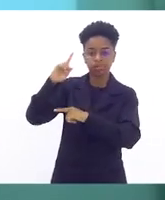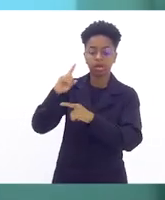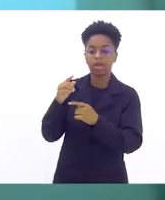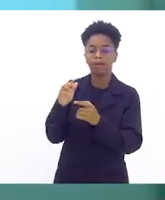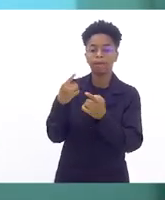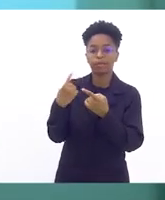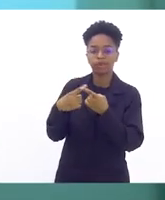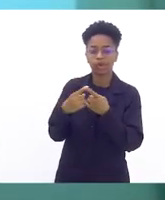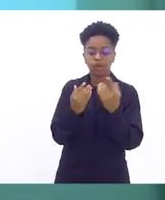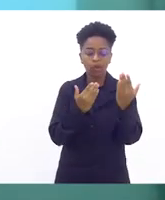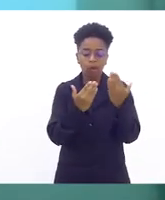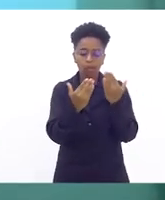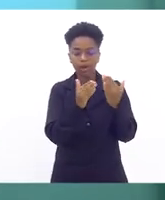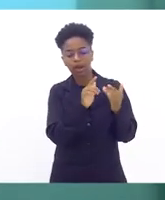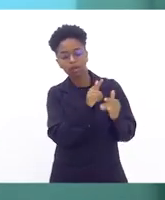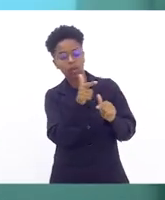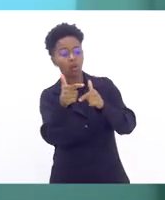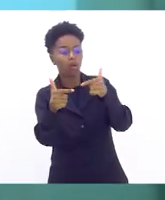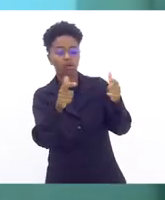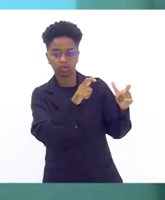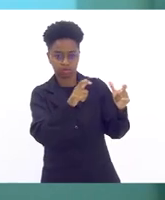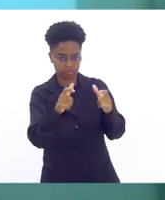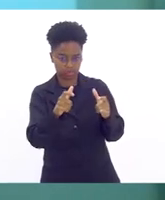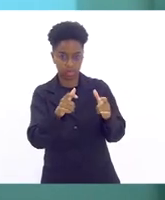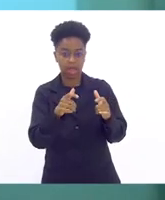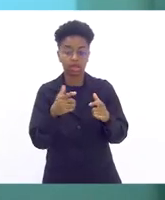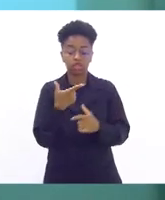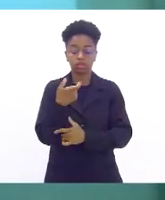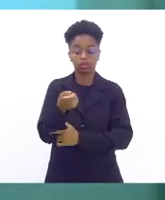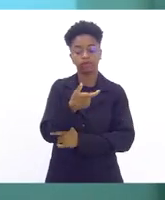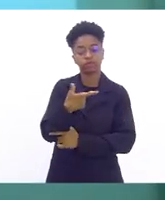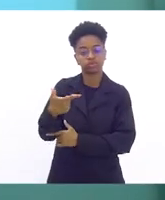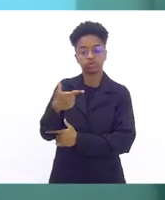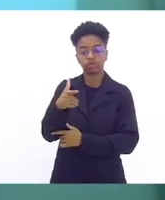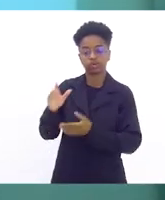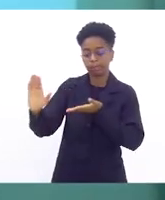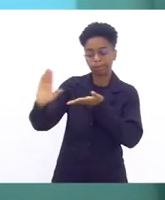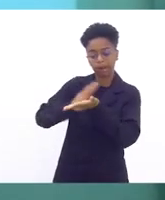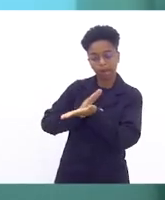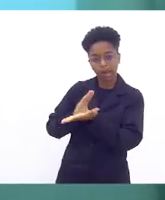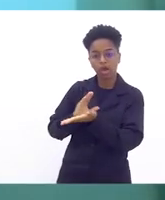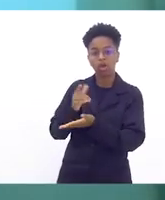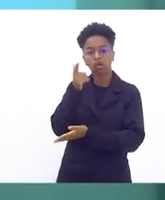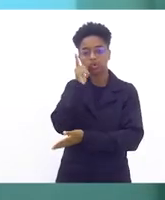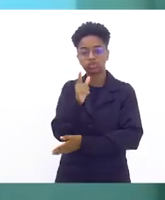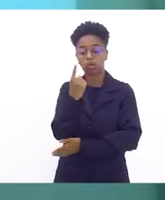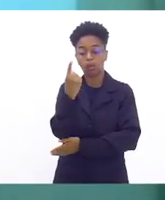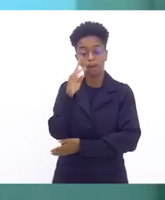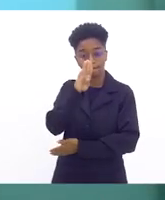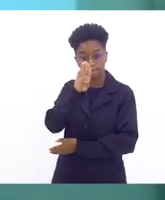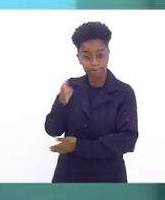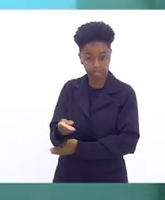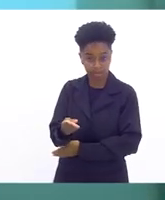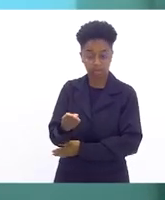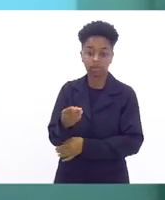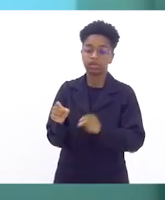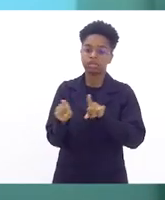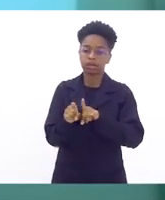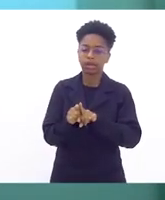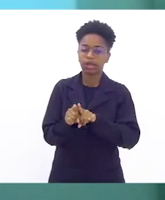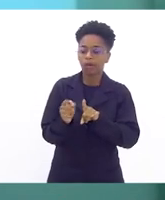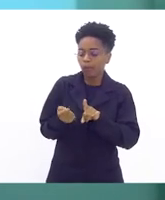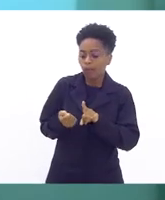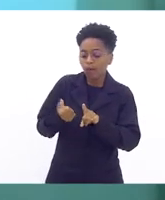questões do cenário externo é em 2022 a arrecadamos 1 bilhão E chegamos perto também